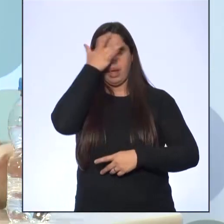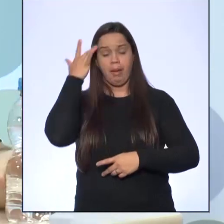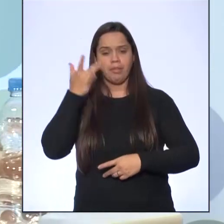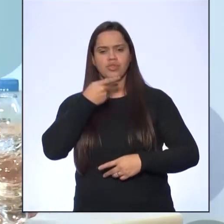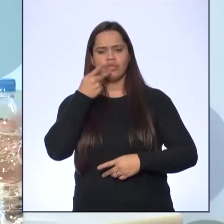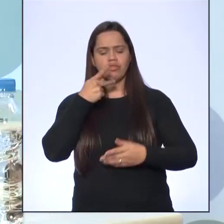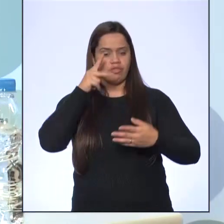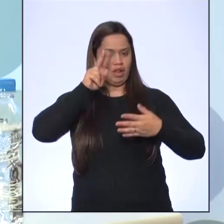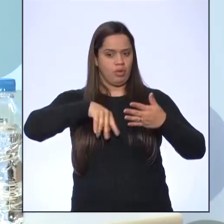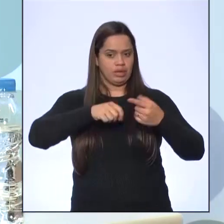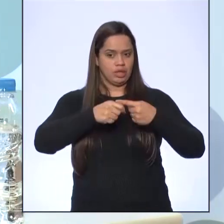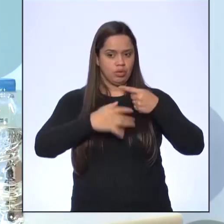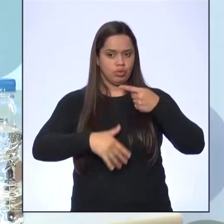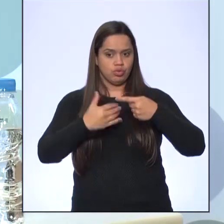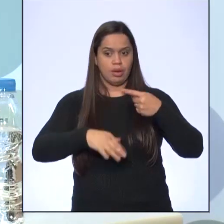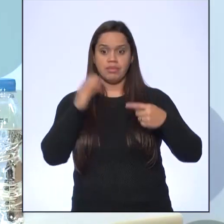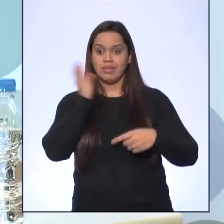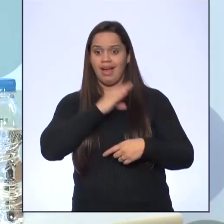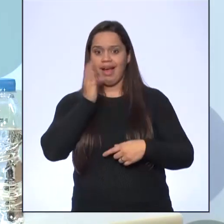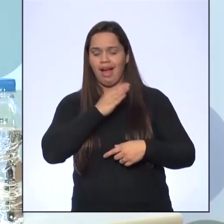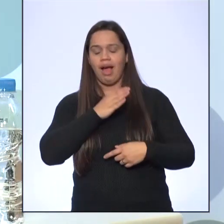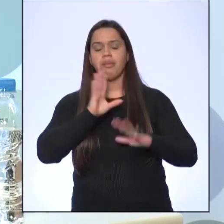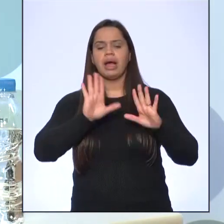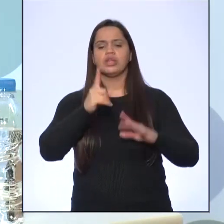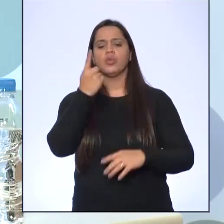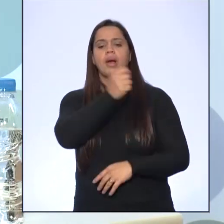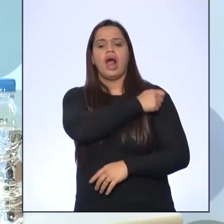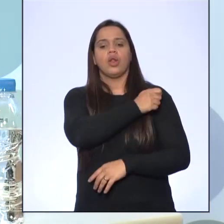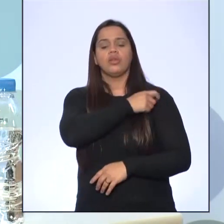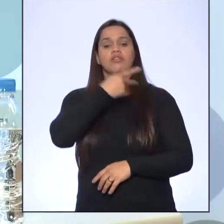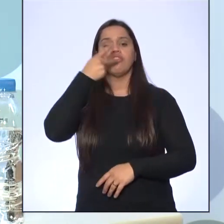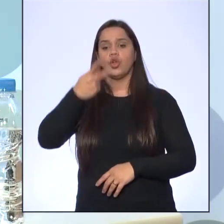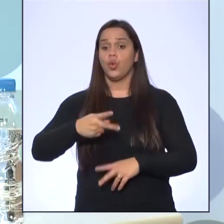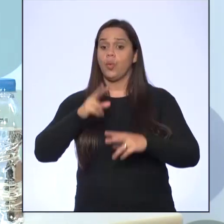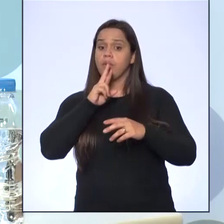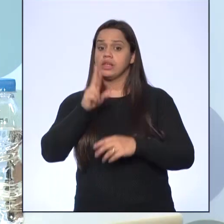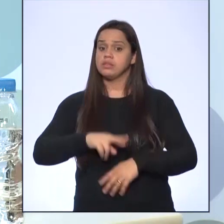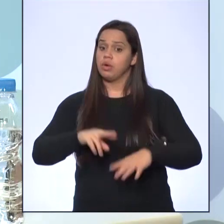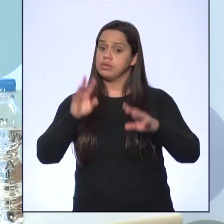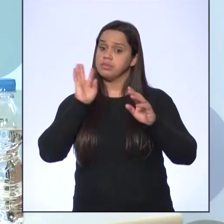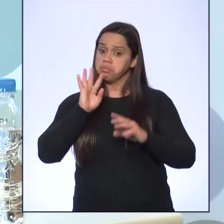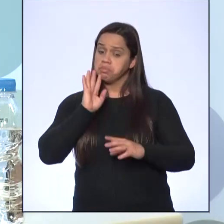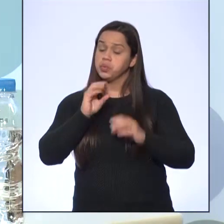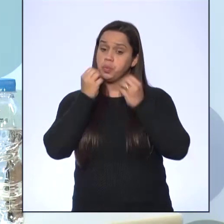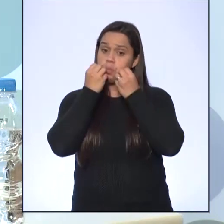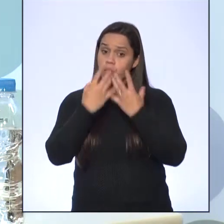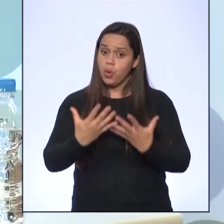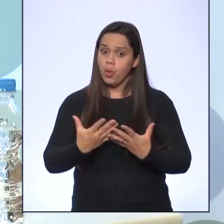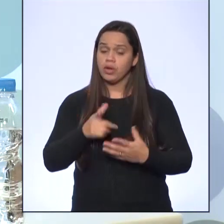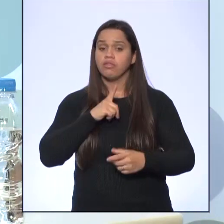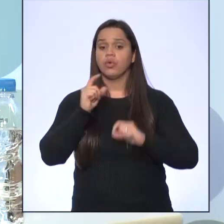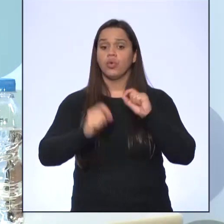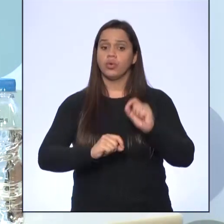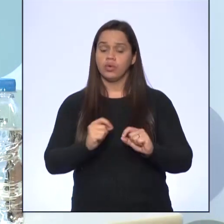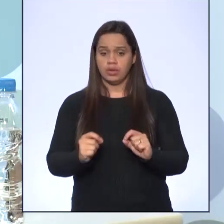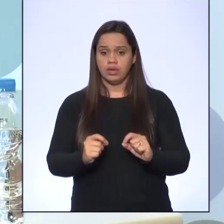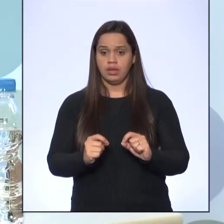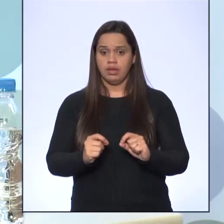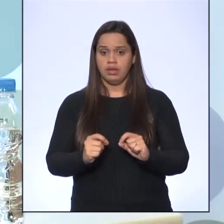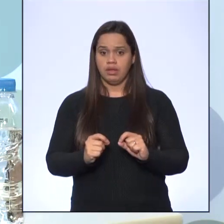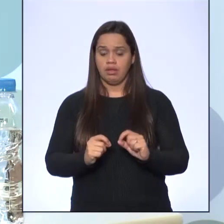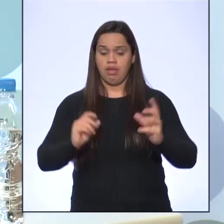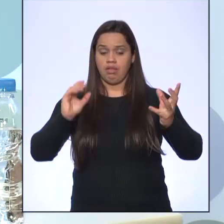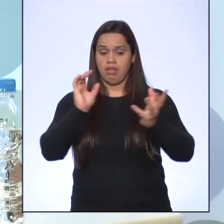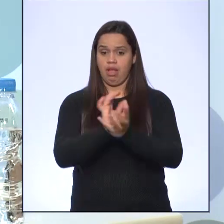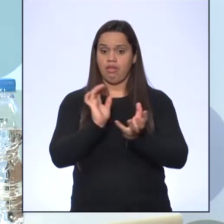muito rápido, mas uma das alunas colocou uma resposta interessante, que eles estavam favoráveis à liberdade do